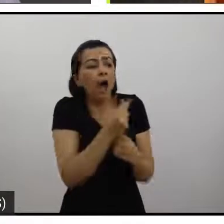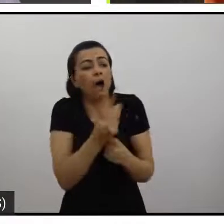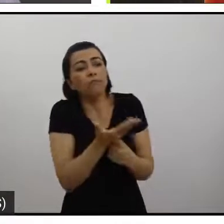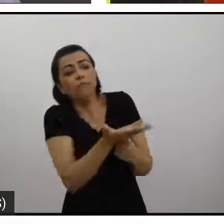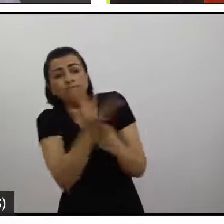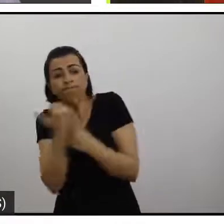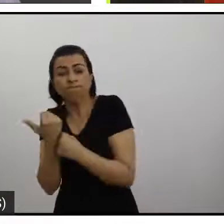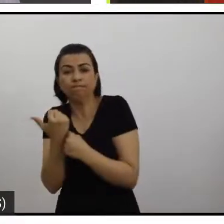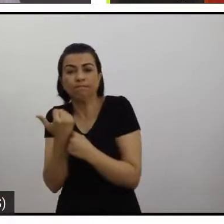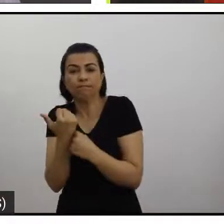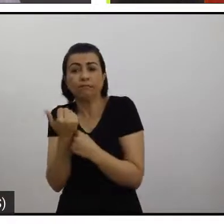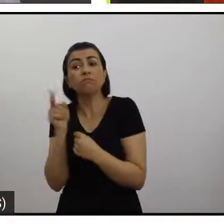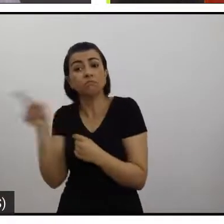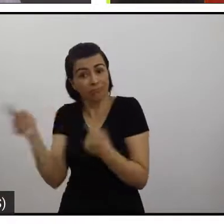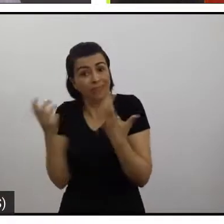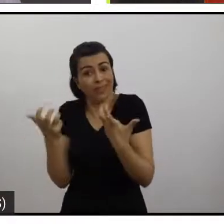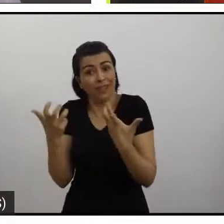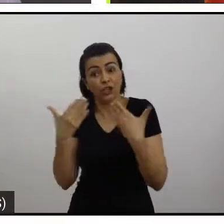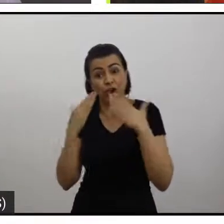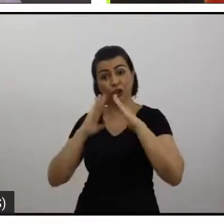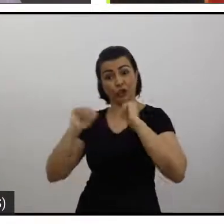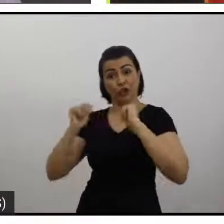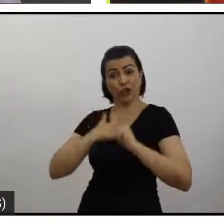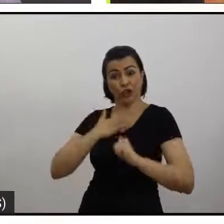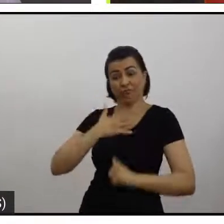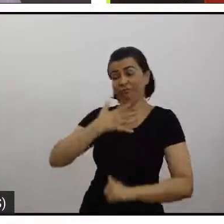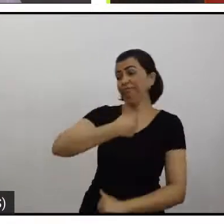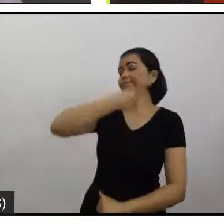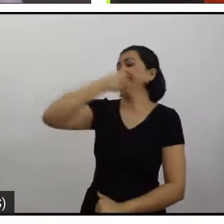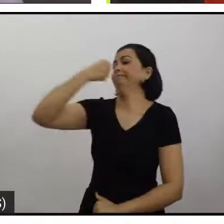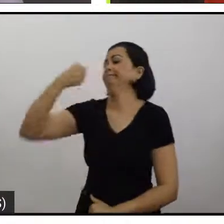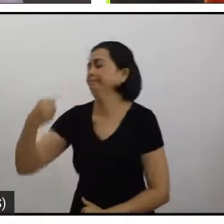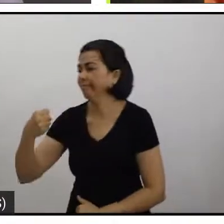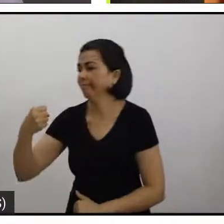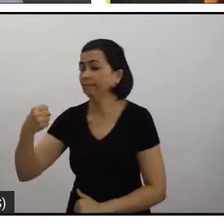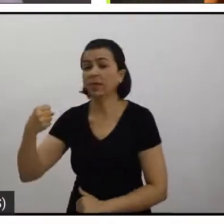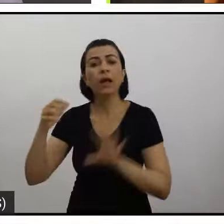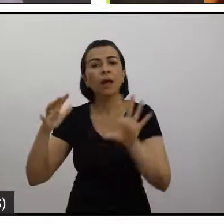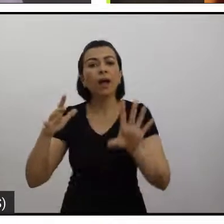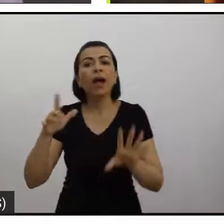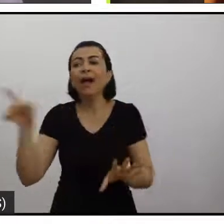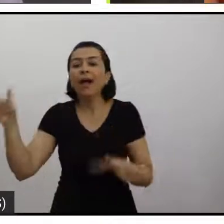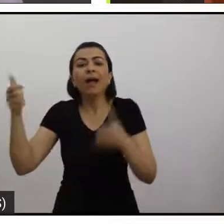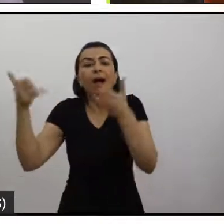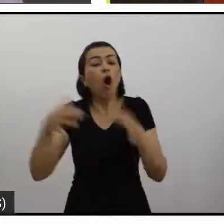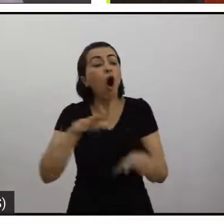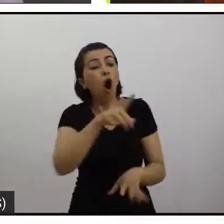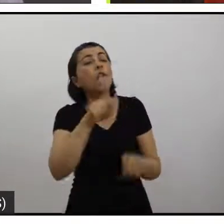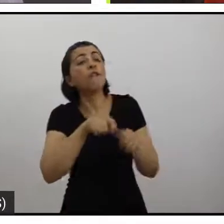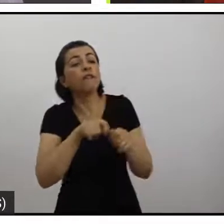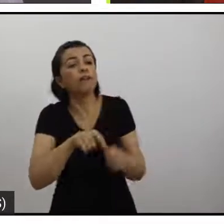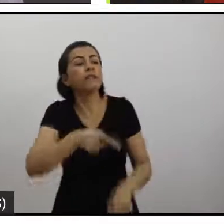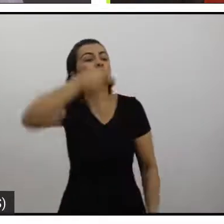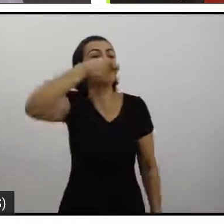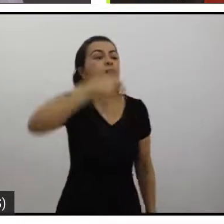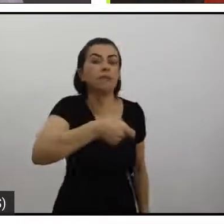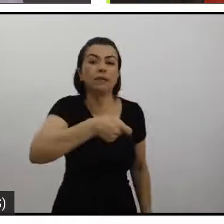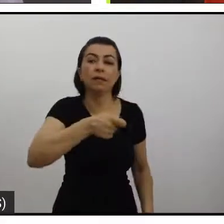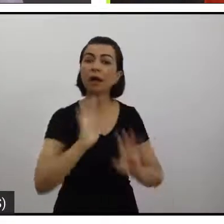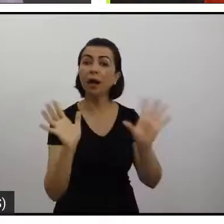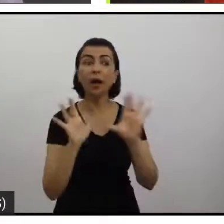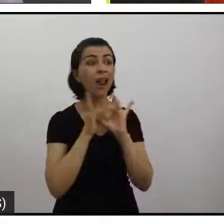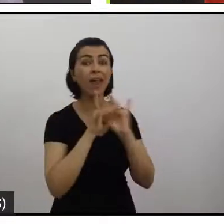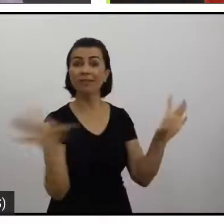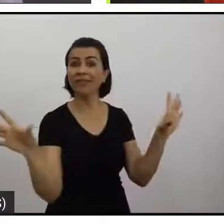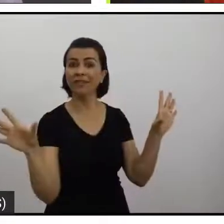mas não uma coisa institucional, mas uma coisa livre, autoral. E me convidou, ia ser a primeira